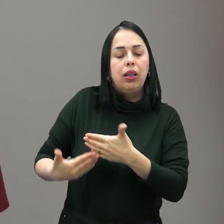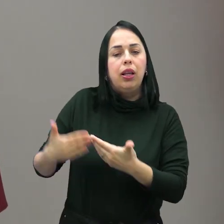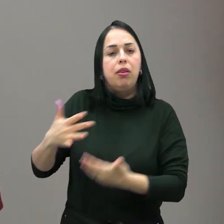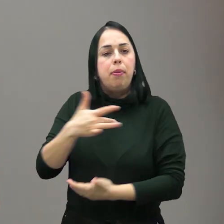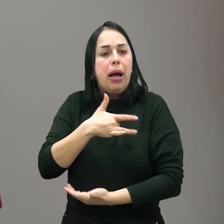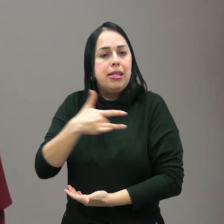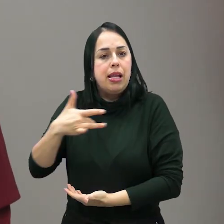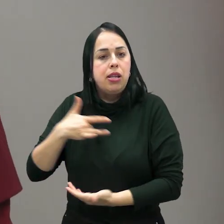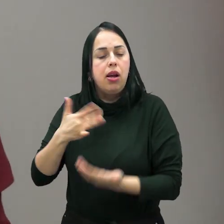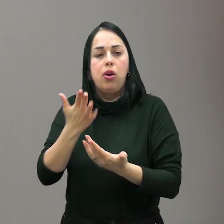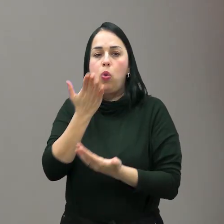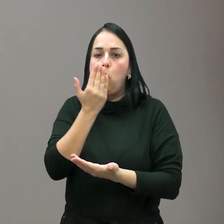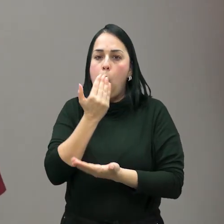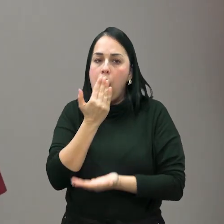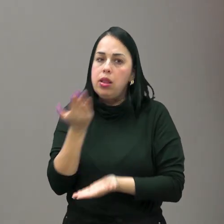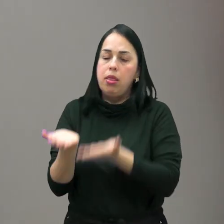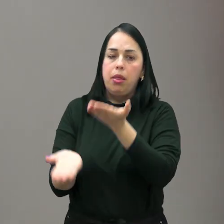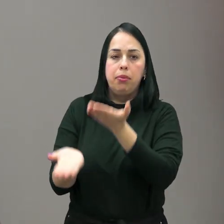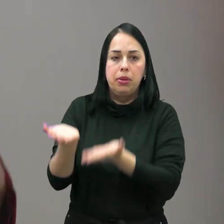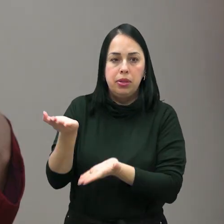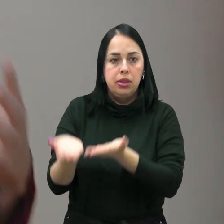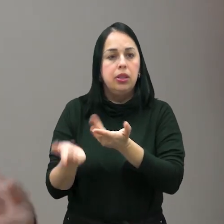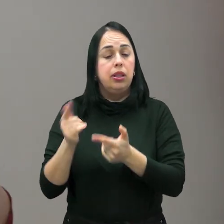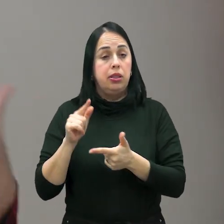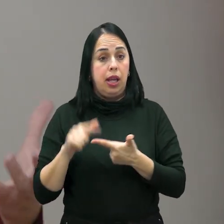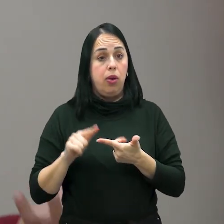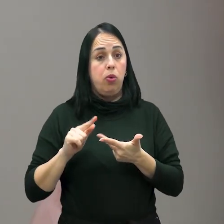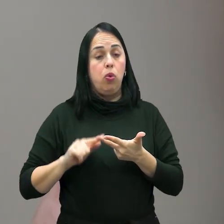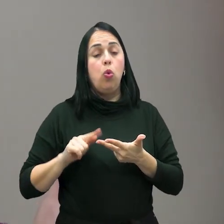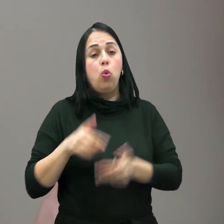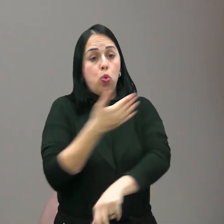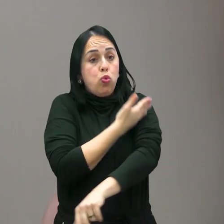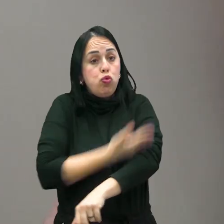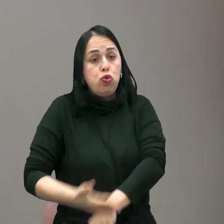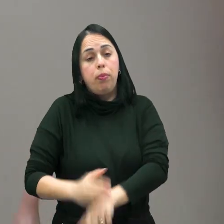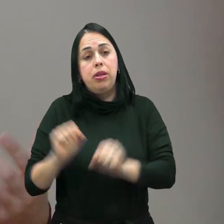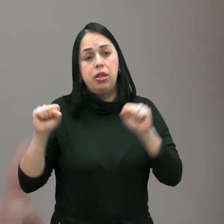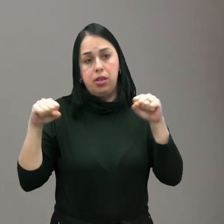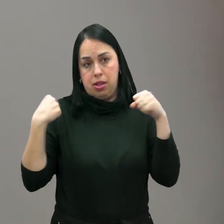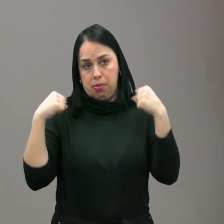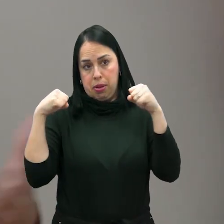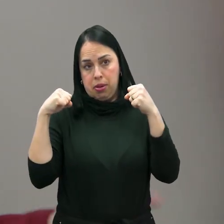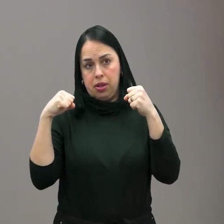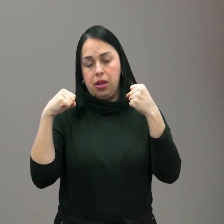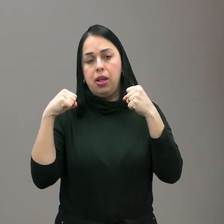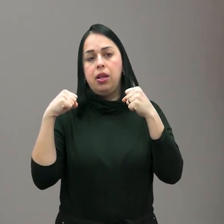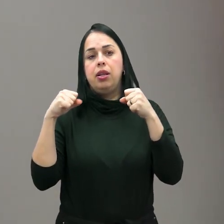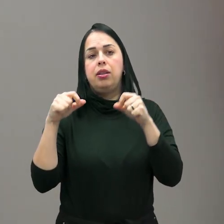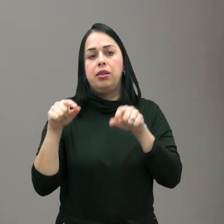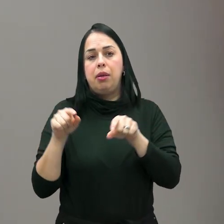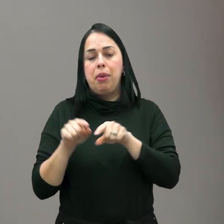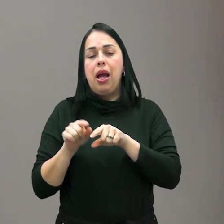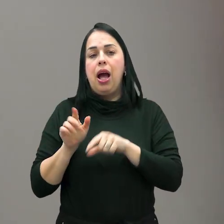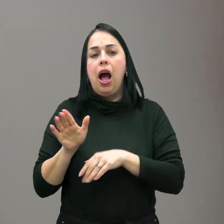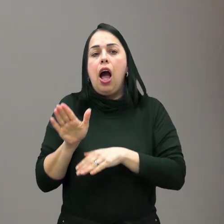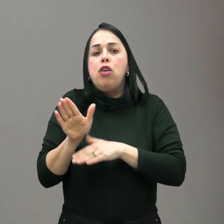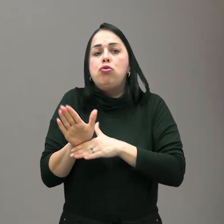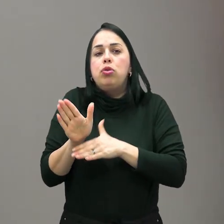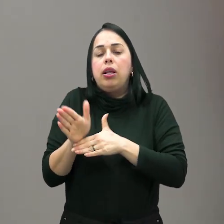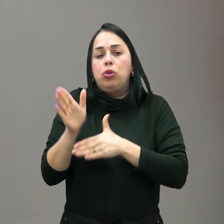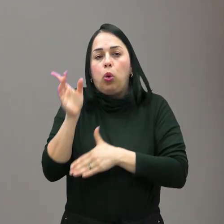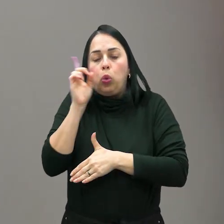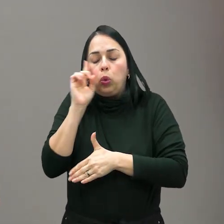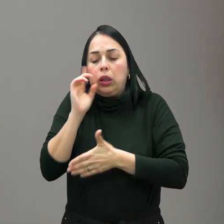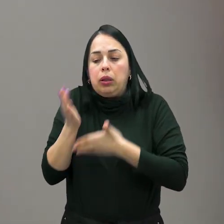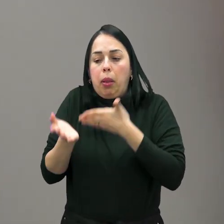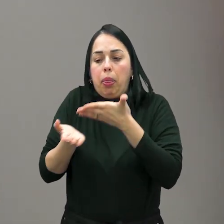vida mais saudável, alimentação mais balanceada, tem o hábito de praticar exercícios, isso, claro, tem a melhora ali no dia a dia,